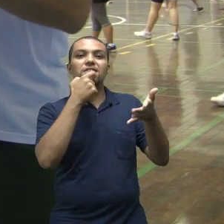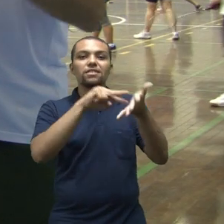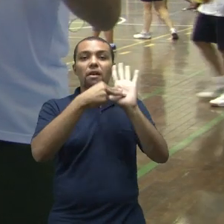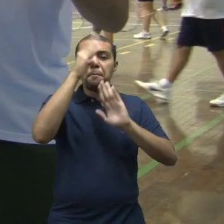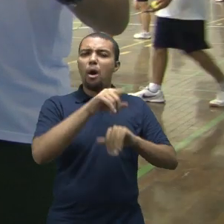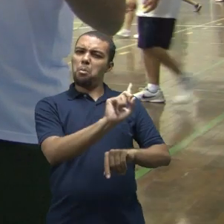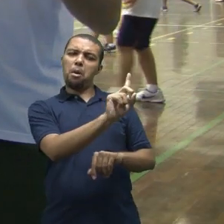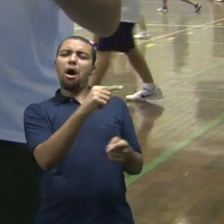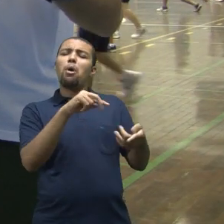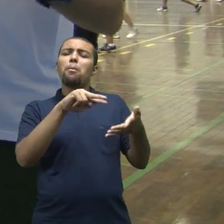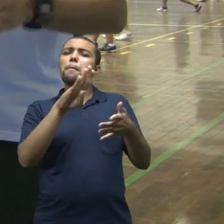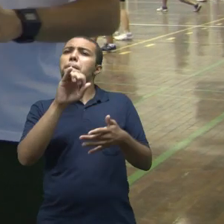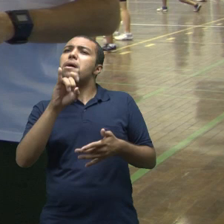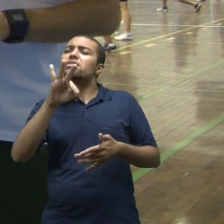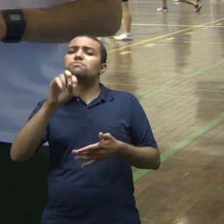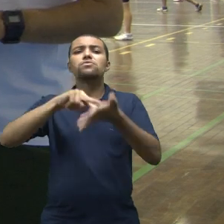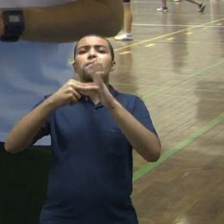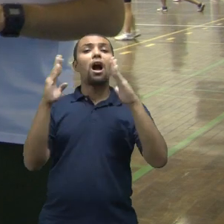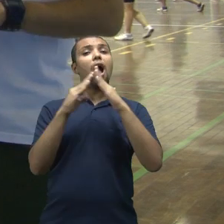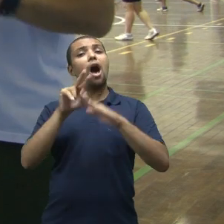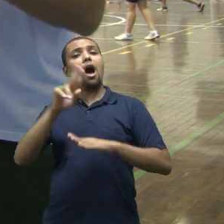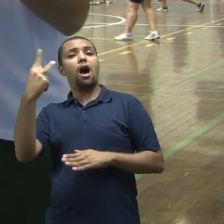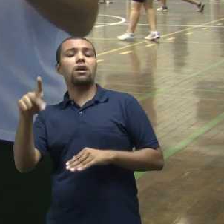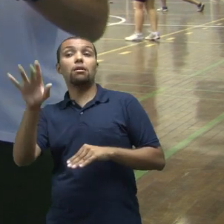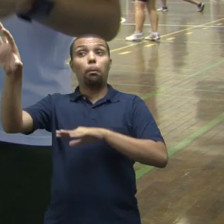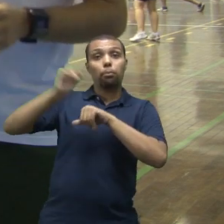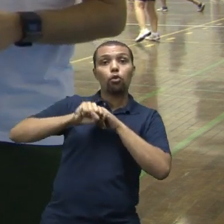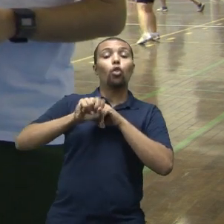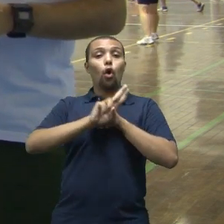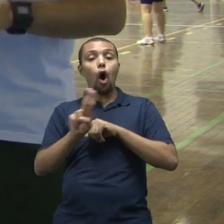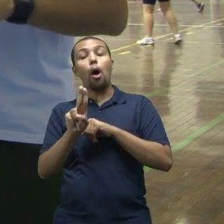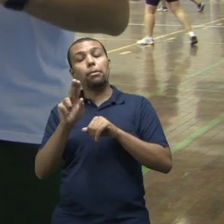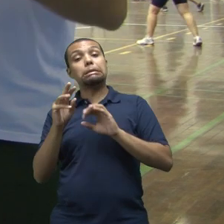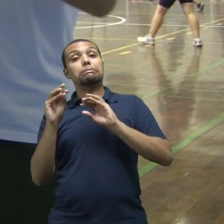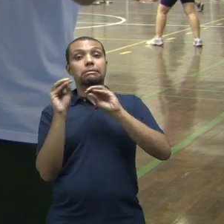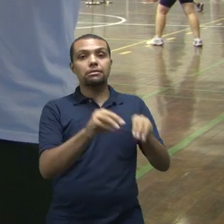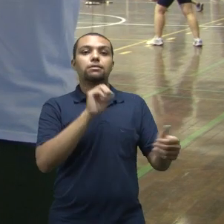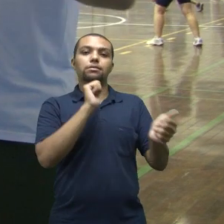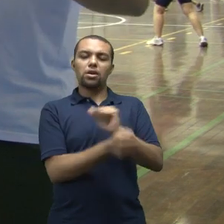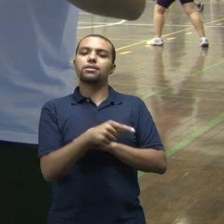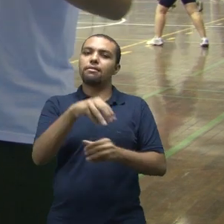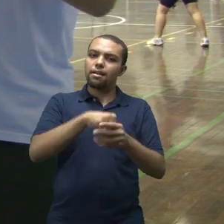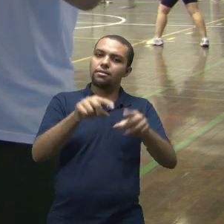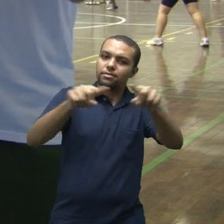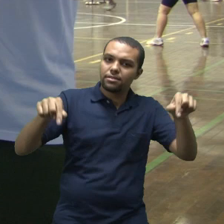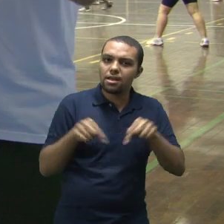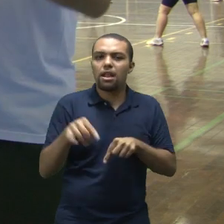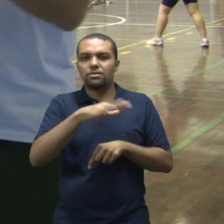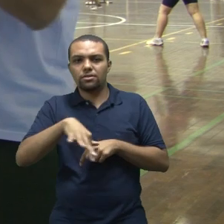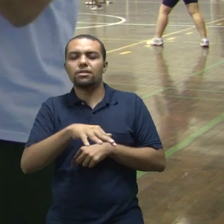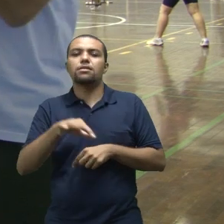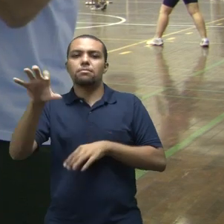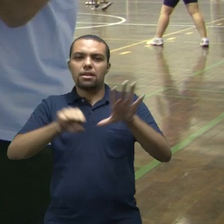Badminton House, era uma propriedade que ainda existe, era de um duque, chamado Duque de Belfort. E eles jogavam no salão social, jogavam na